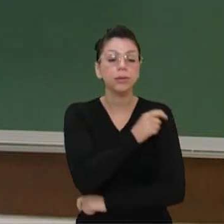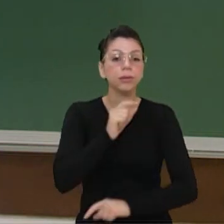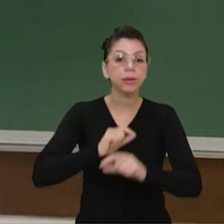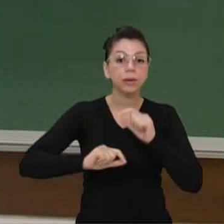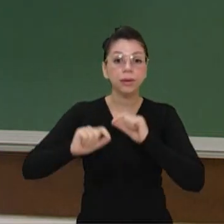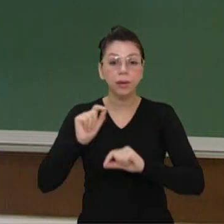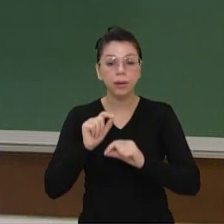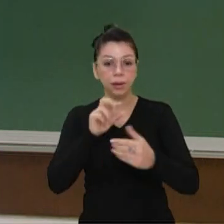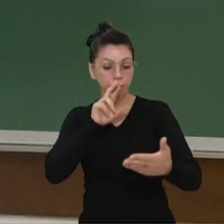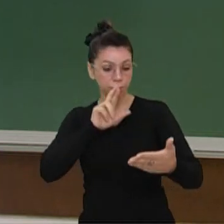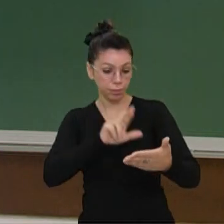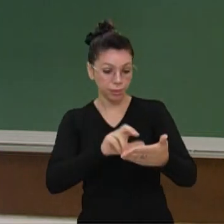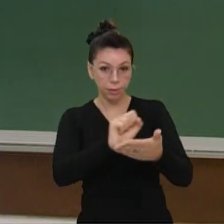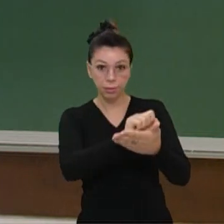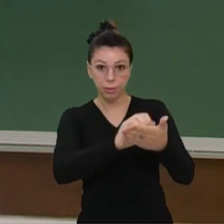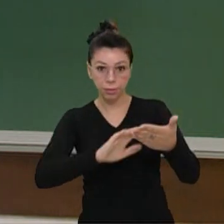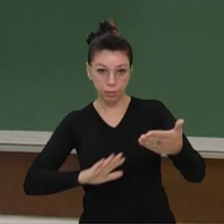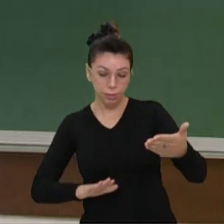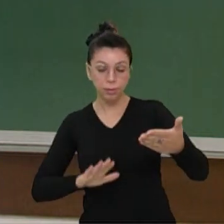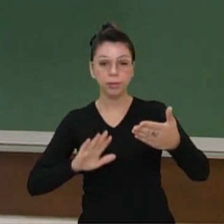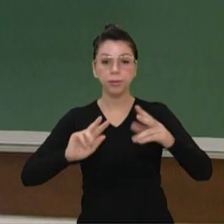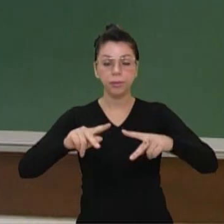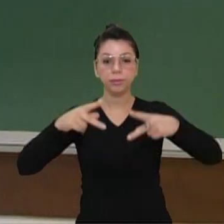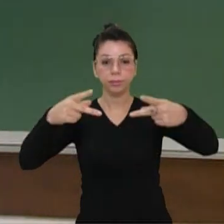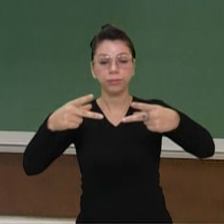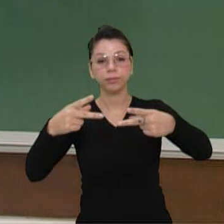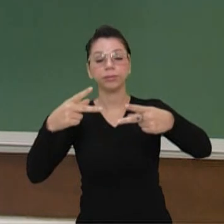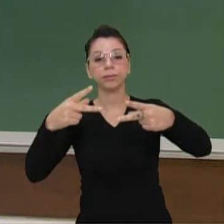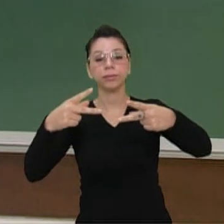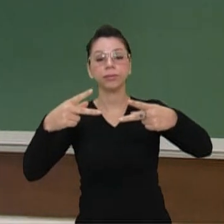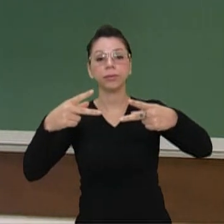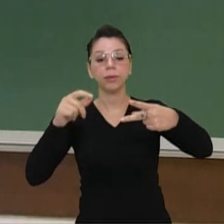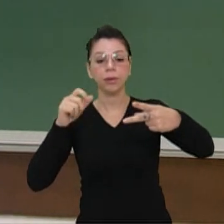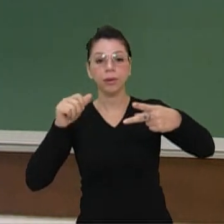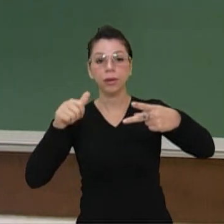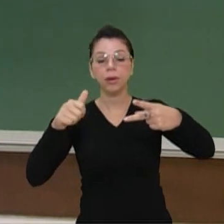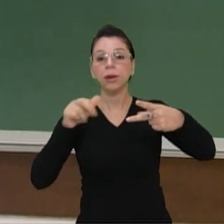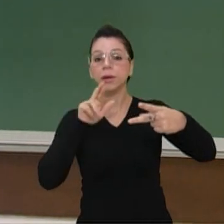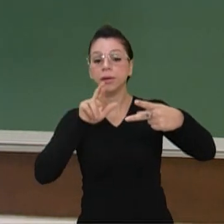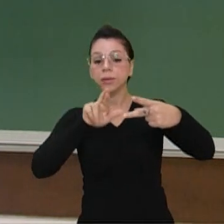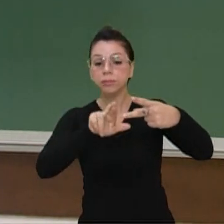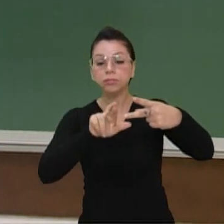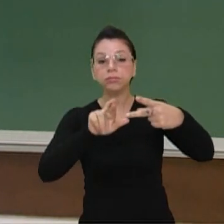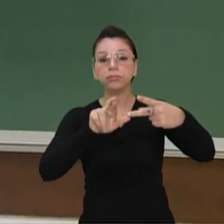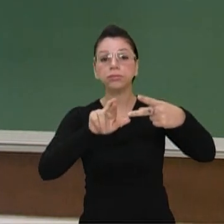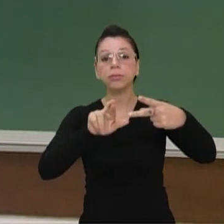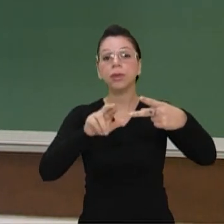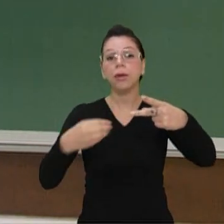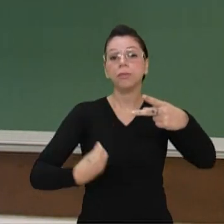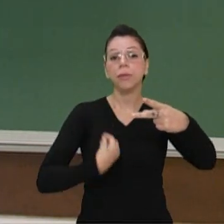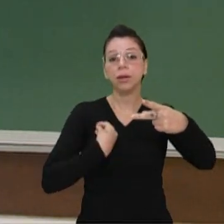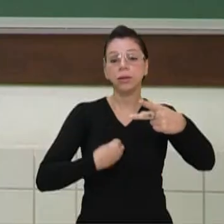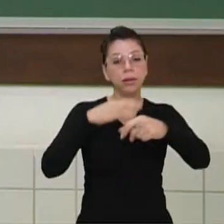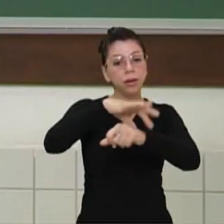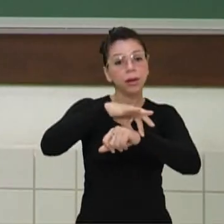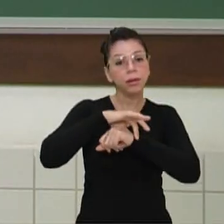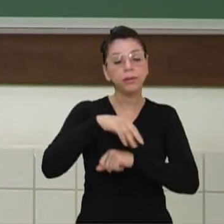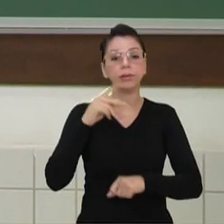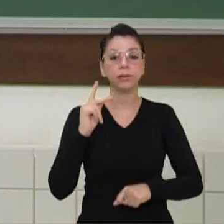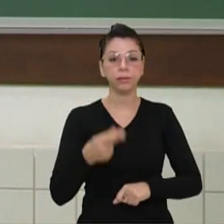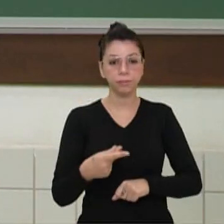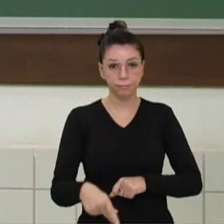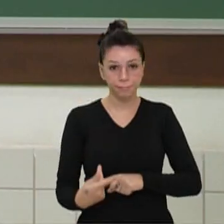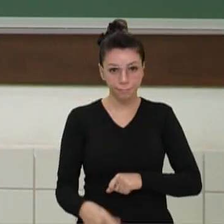preencher lá o questionário e responder a sua presença e confirmar a chamada da aula de hoje. Então, vamos lá, vamos fazer